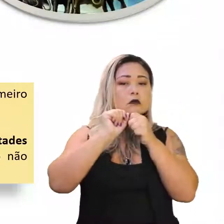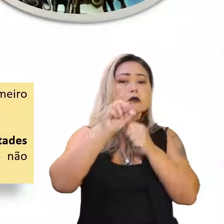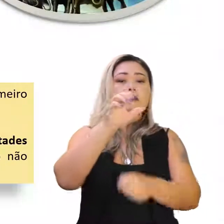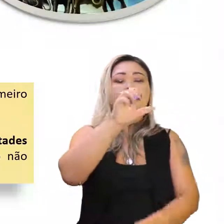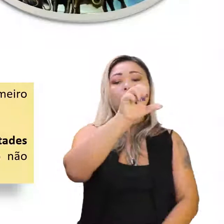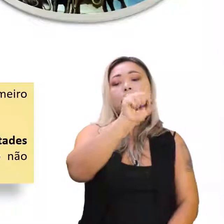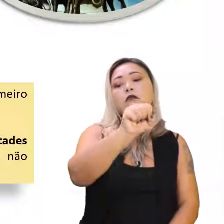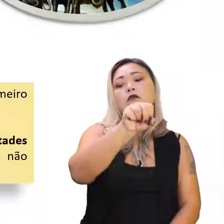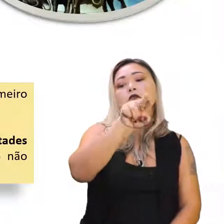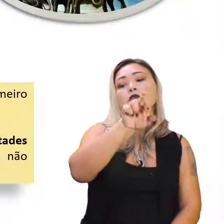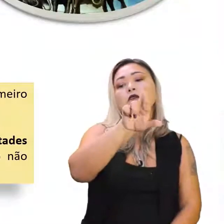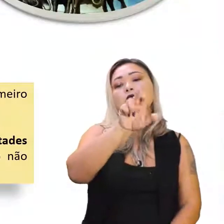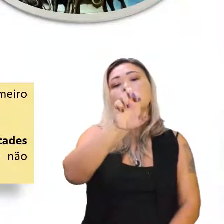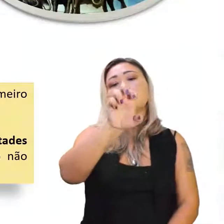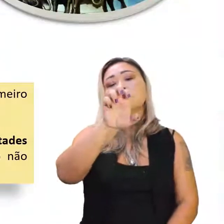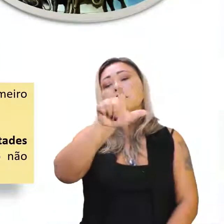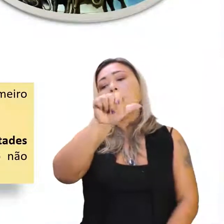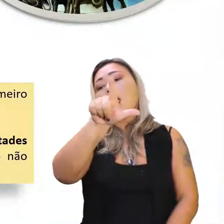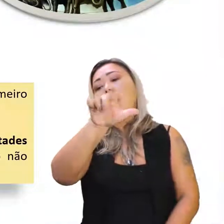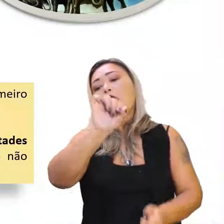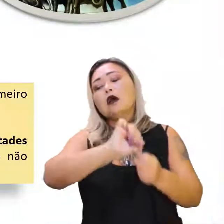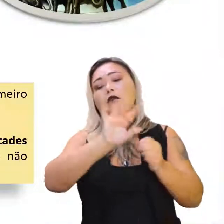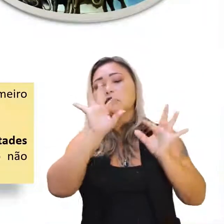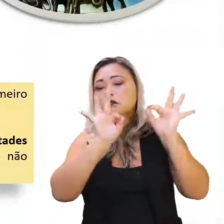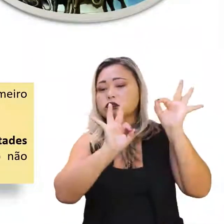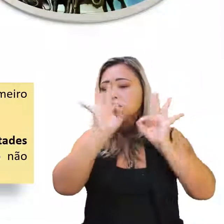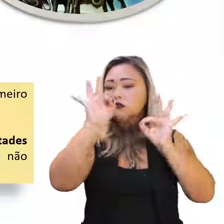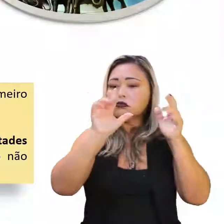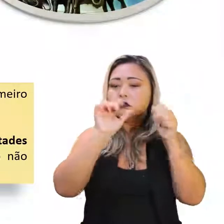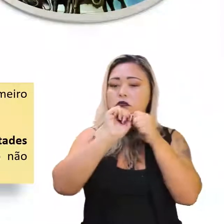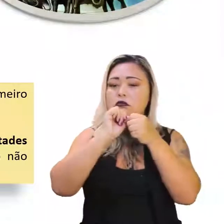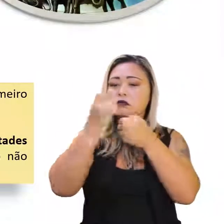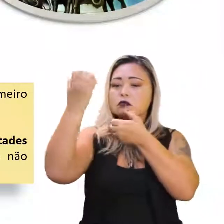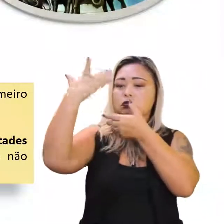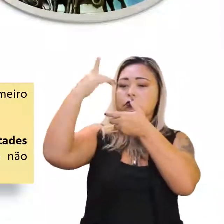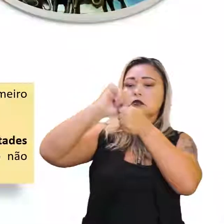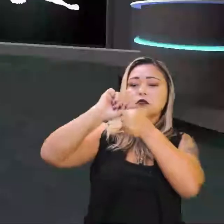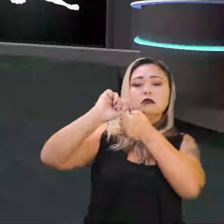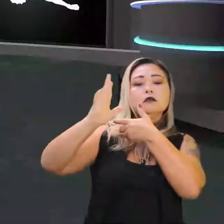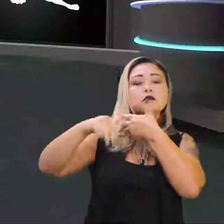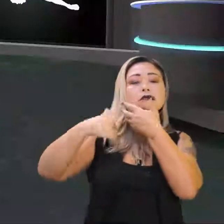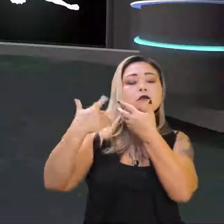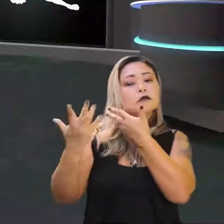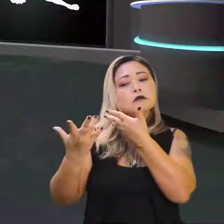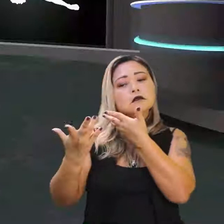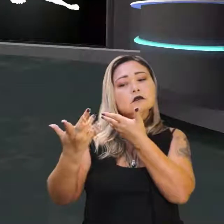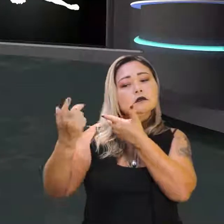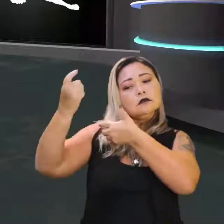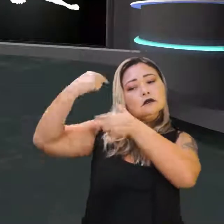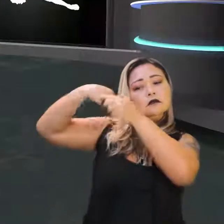surrealismo está, então, alinhado aos mistérios do sonho, do inconsciente e a